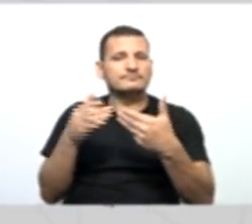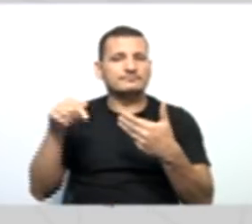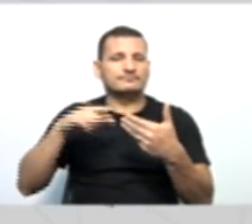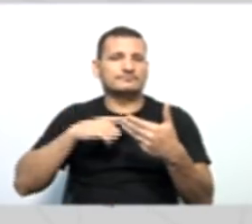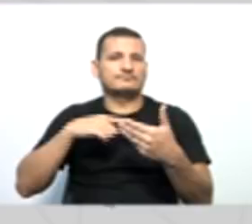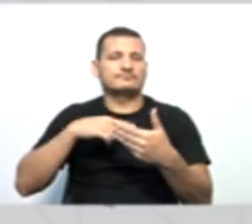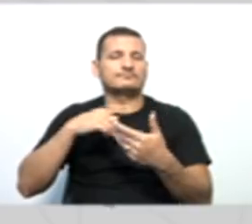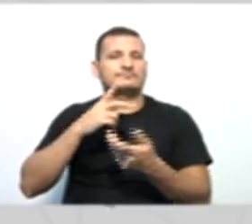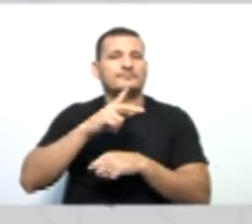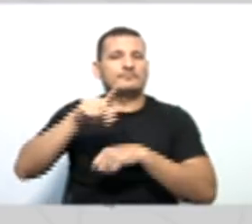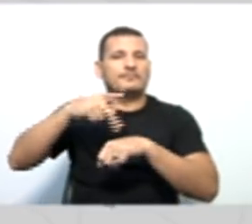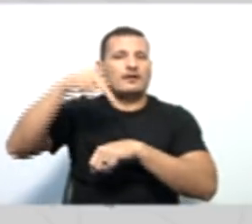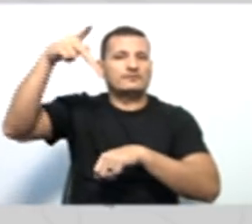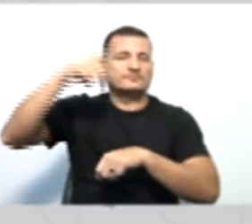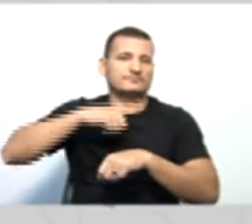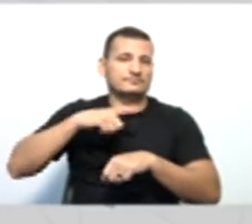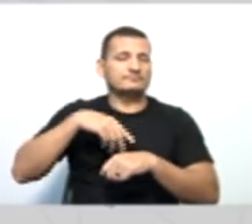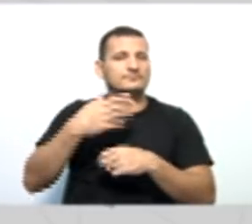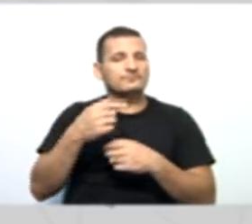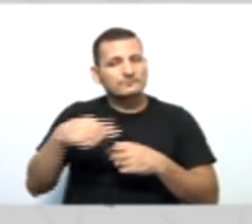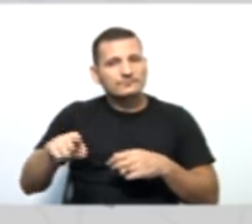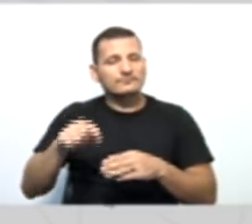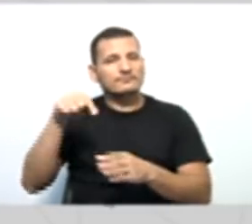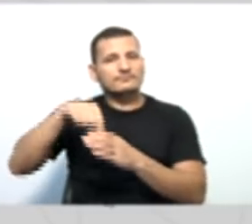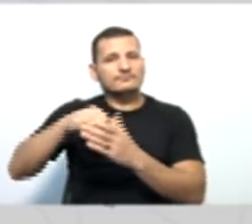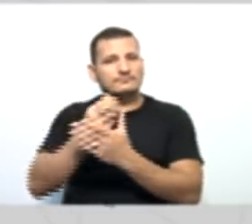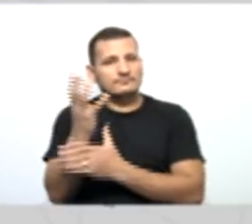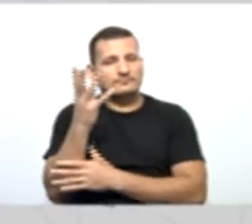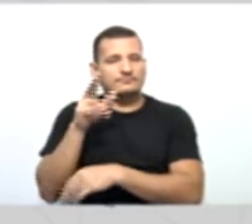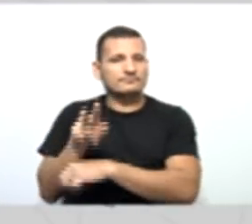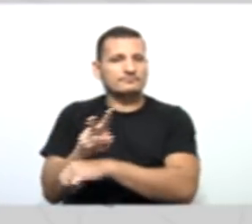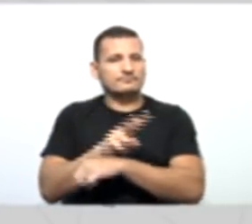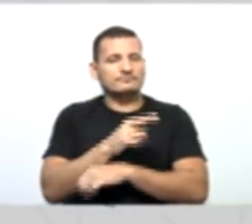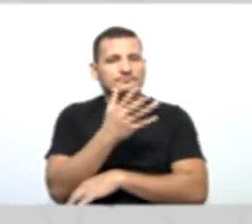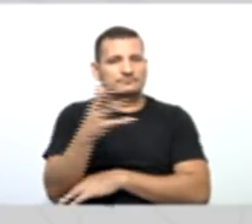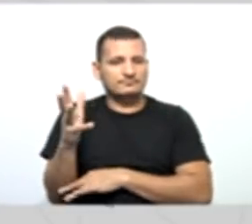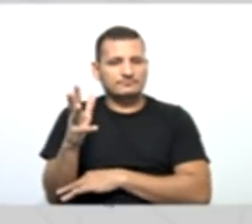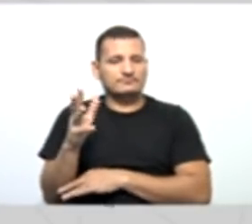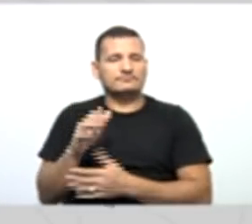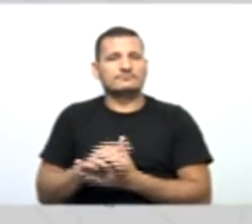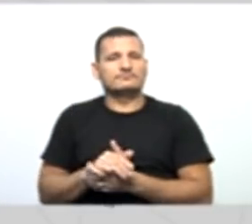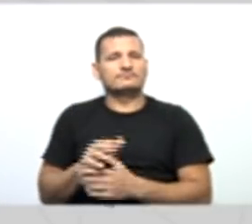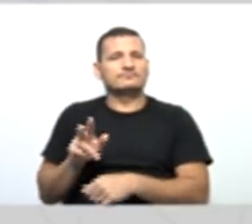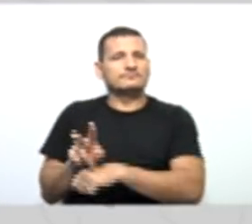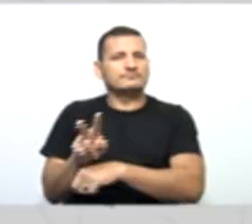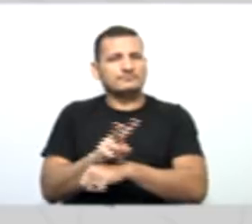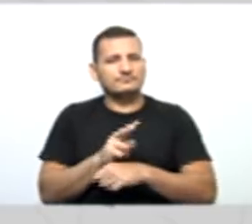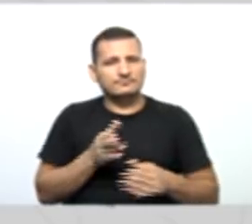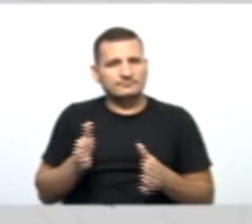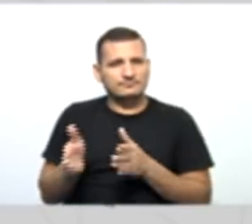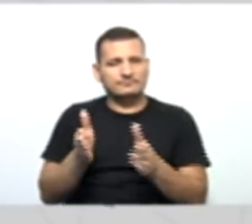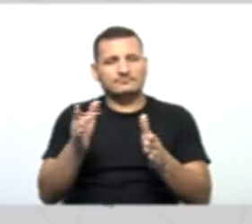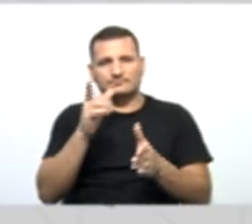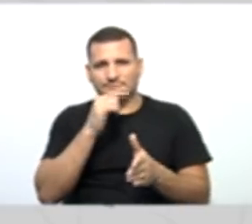Que coisa maravilhosa. Então vai lá, planta uma árvore, preserve o meio ambiente, cuide dos cursos de